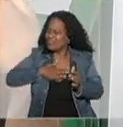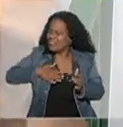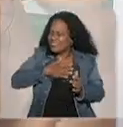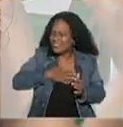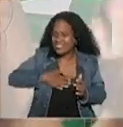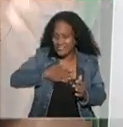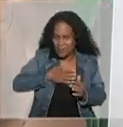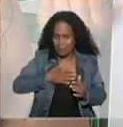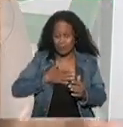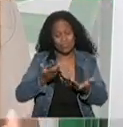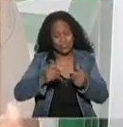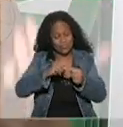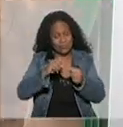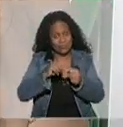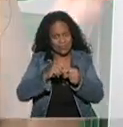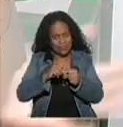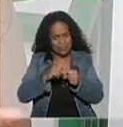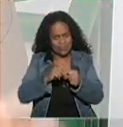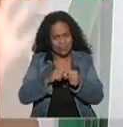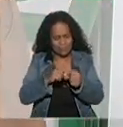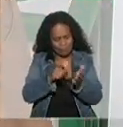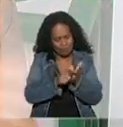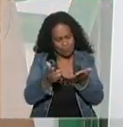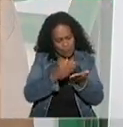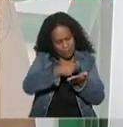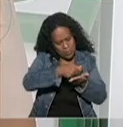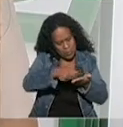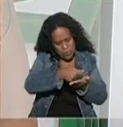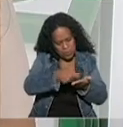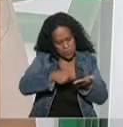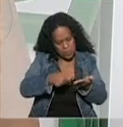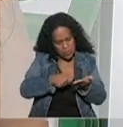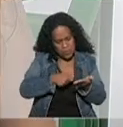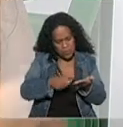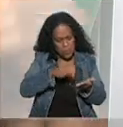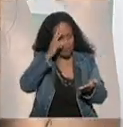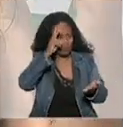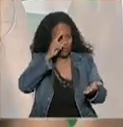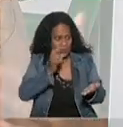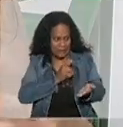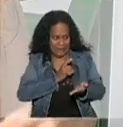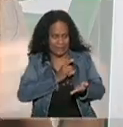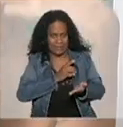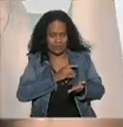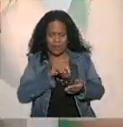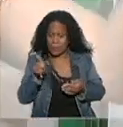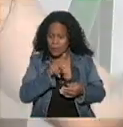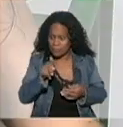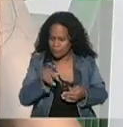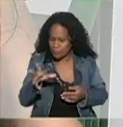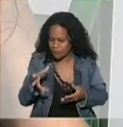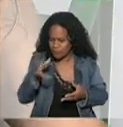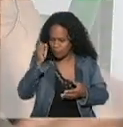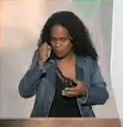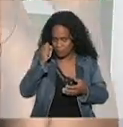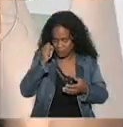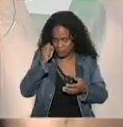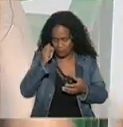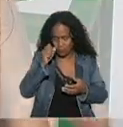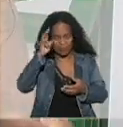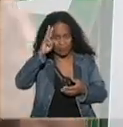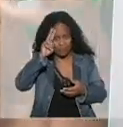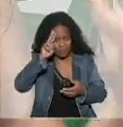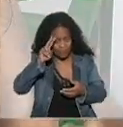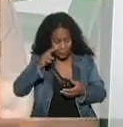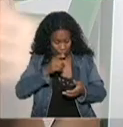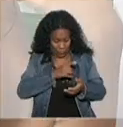de terror. Então a professora pescou isso, a gente leu um livro que se chamava Mistério no Museu Imperial. Então a gente pesquisou esse livro, depois a gente foi até o Museu Imperial para ver como